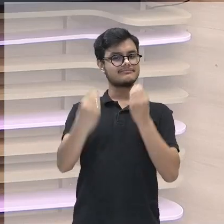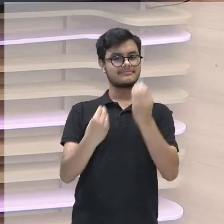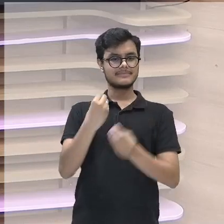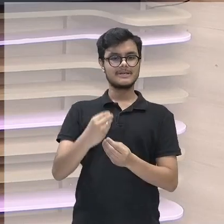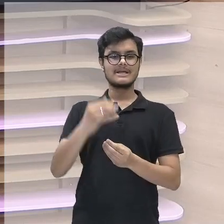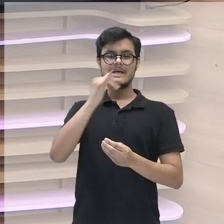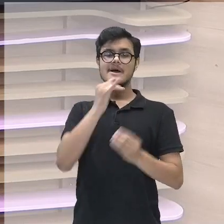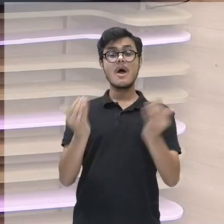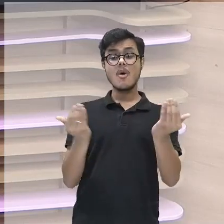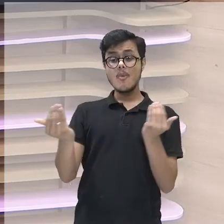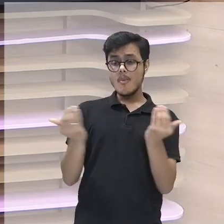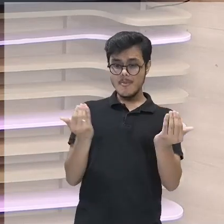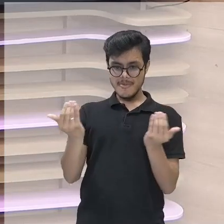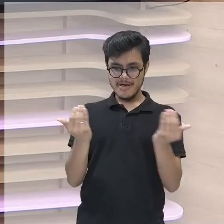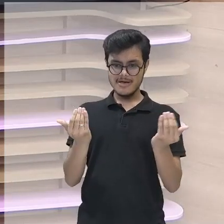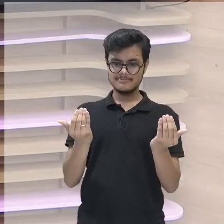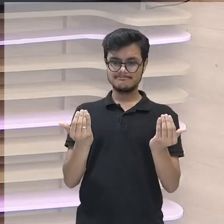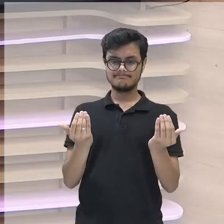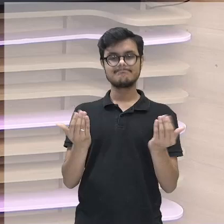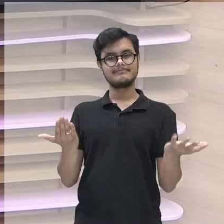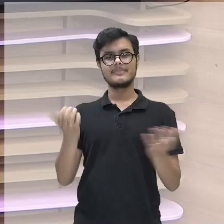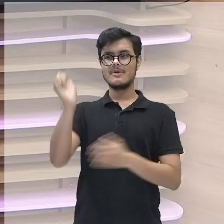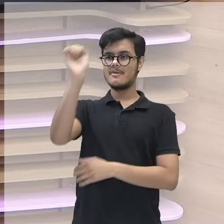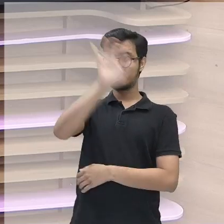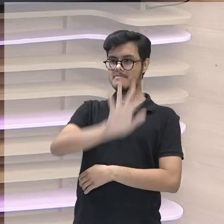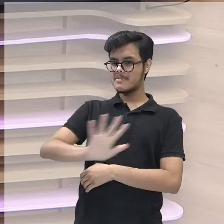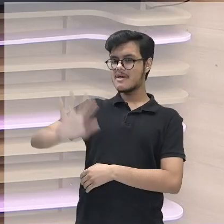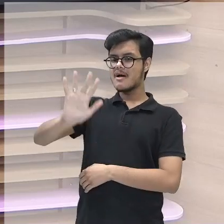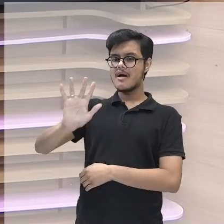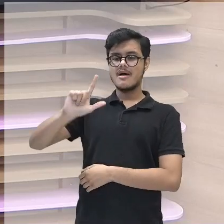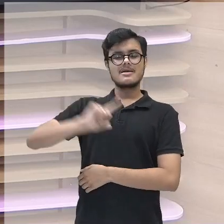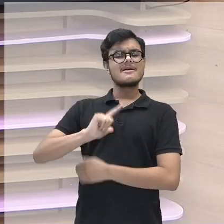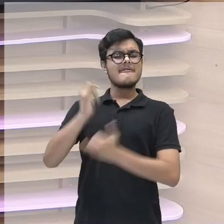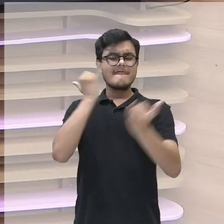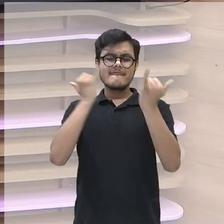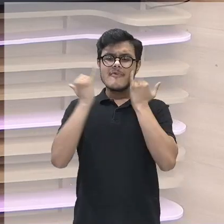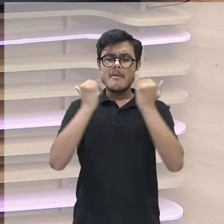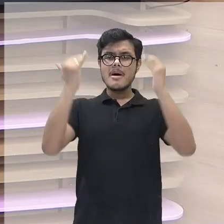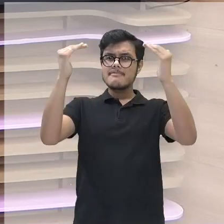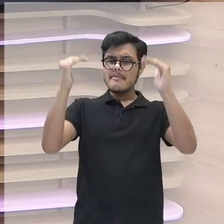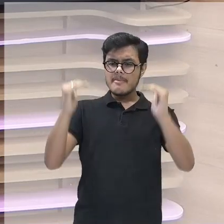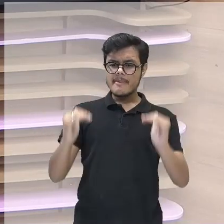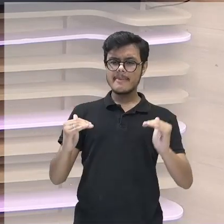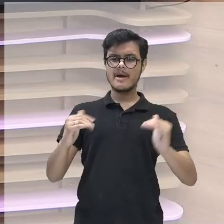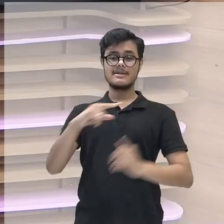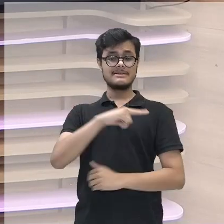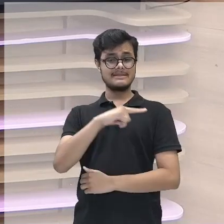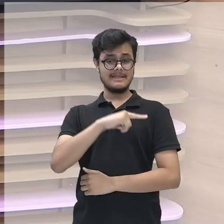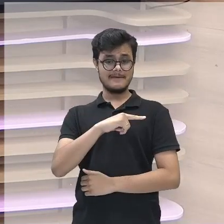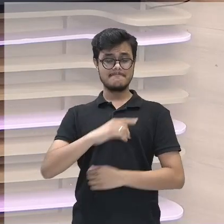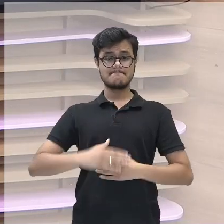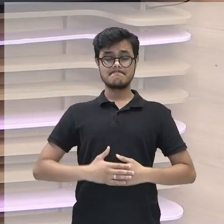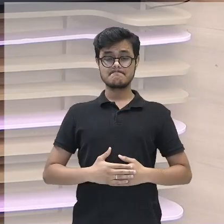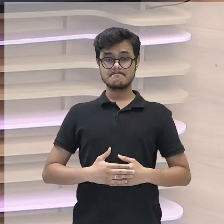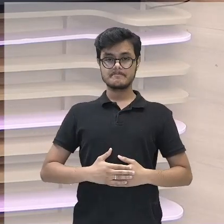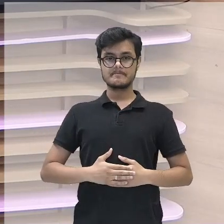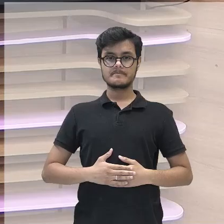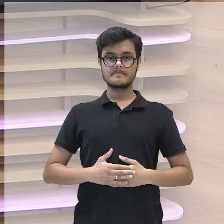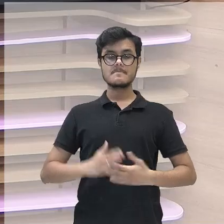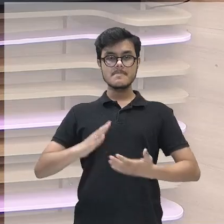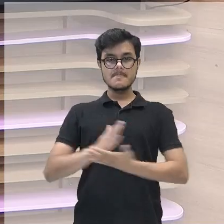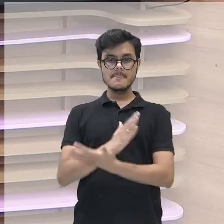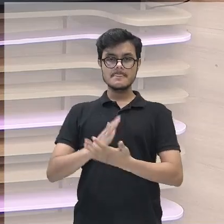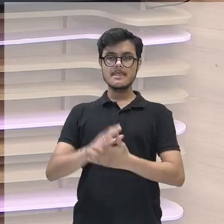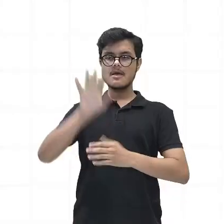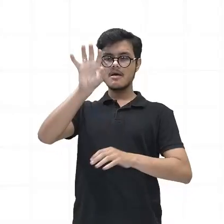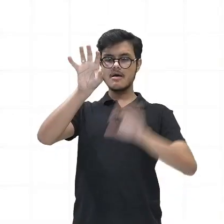esses comparativos, né? O mapa ele traz aí sempre bastante informação para a gente. E temos também as